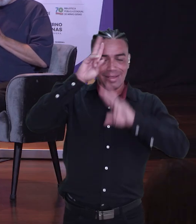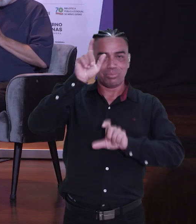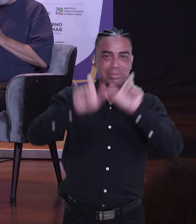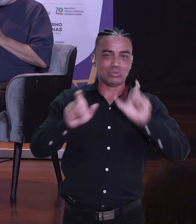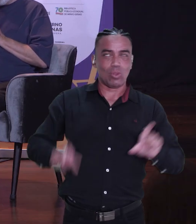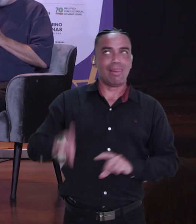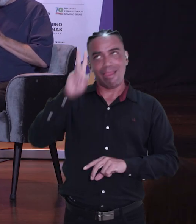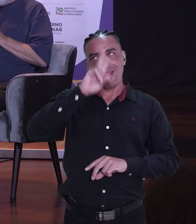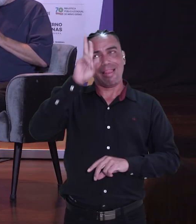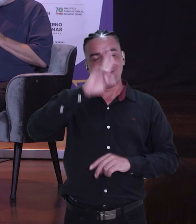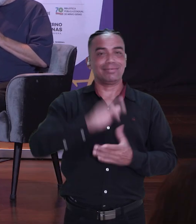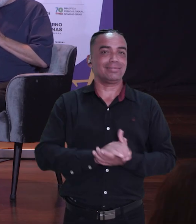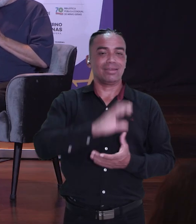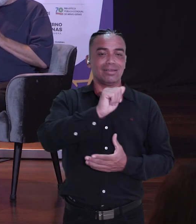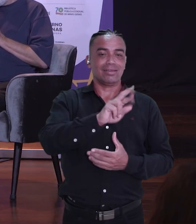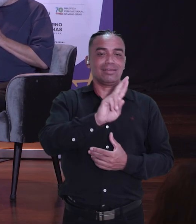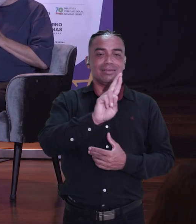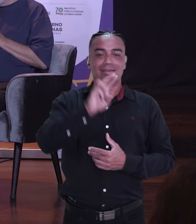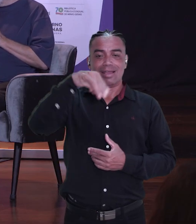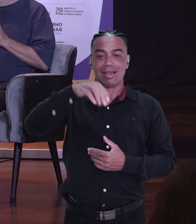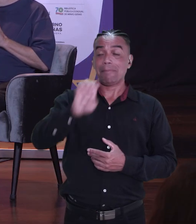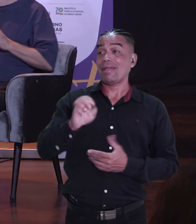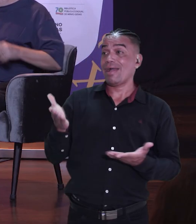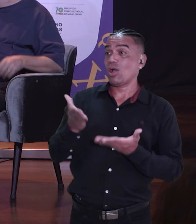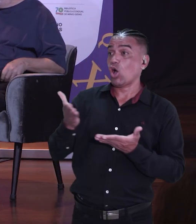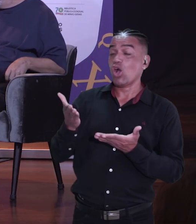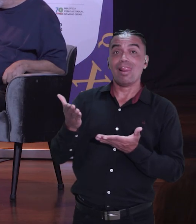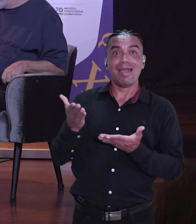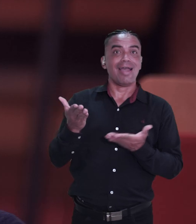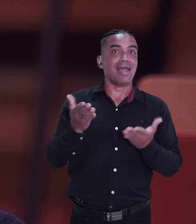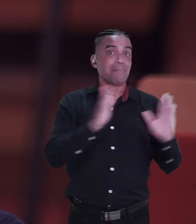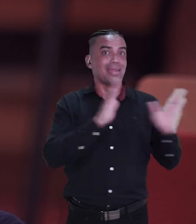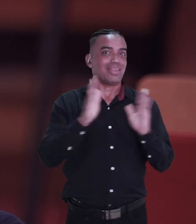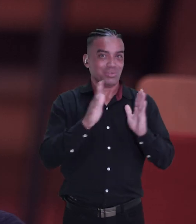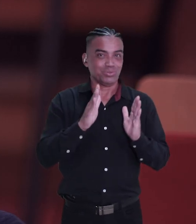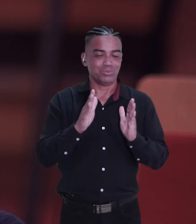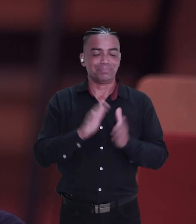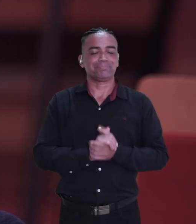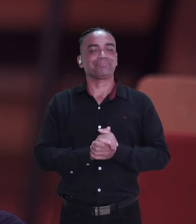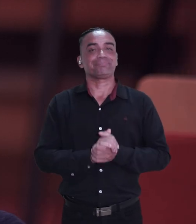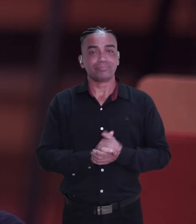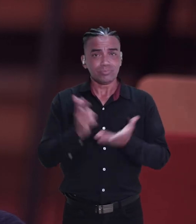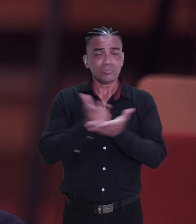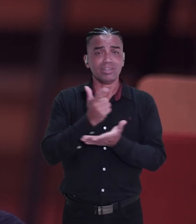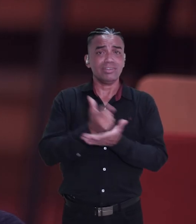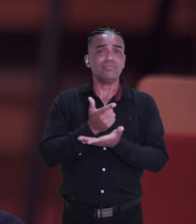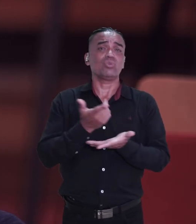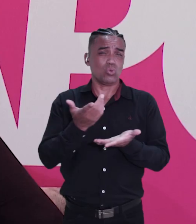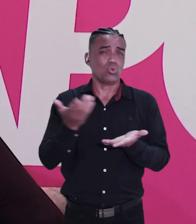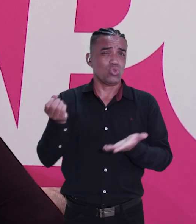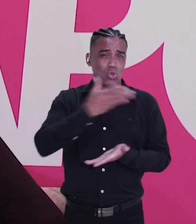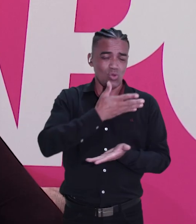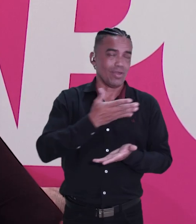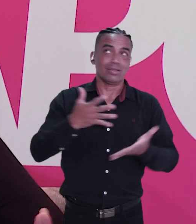de desenterrar a gente, né? Agora, Carmen... Agora ele desenterra épocas, né? Esse livro, O Trincheira Tropical,